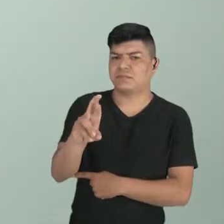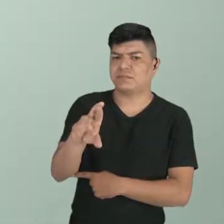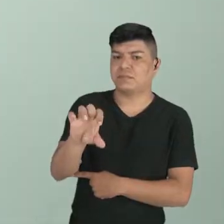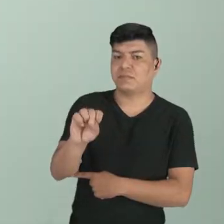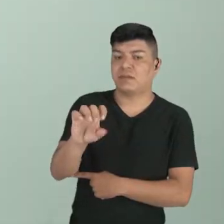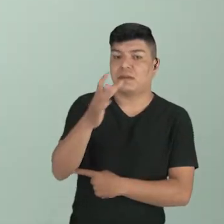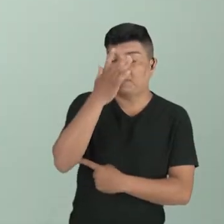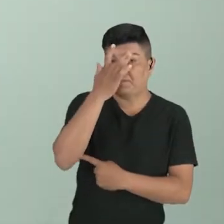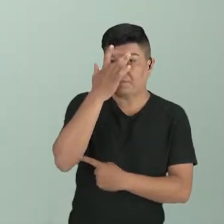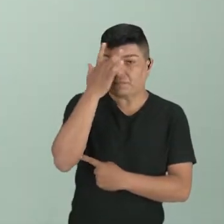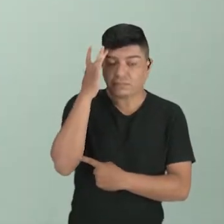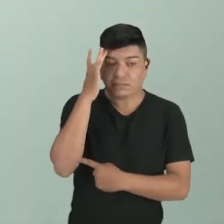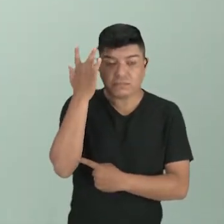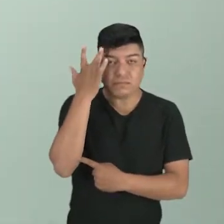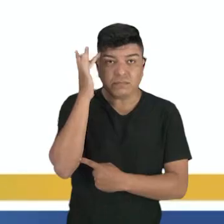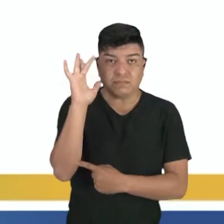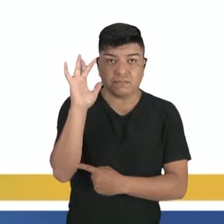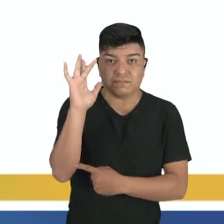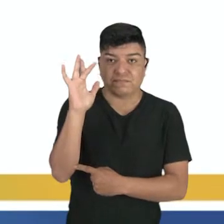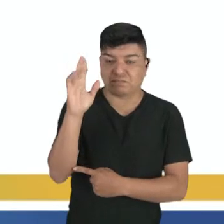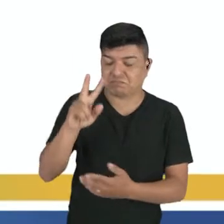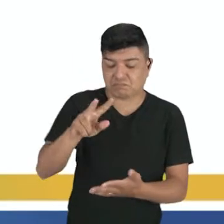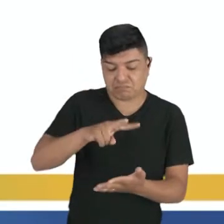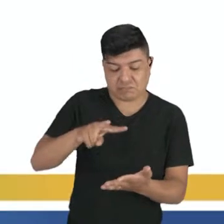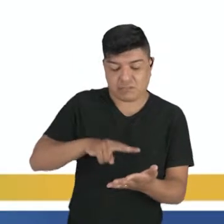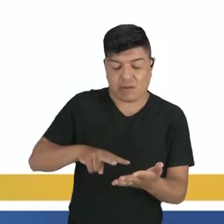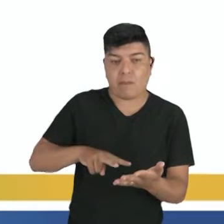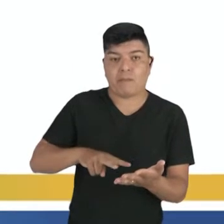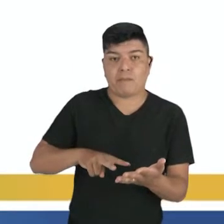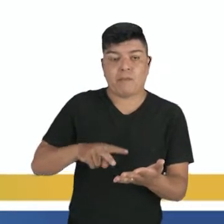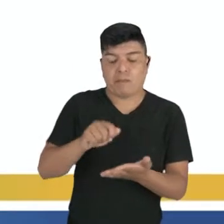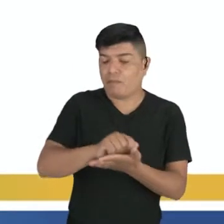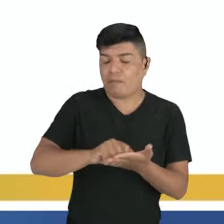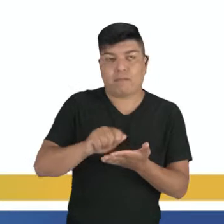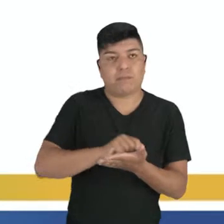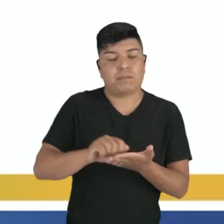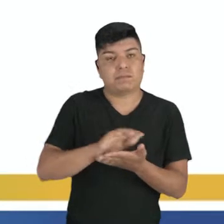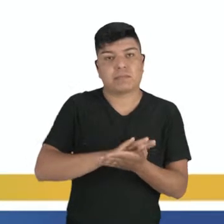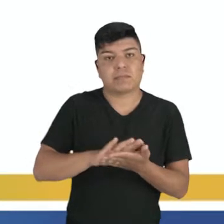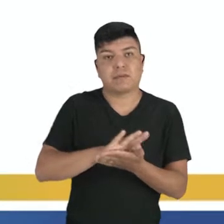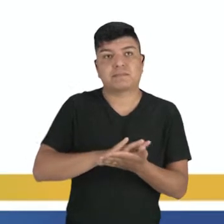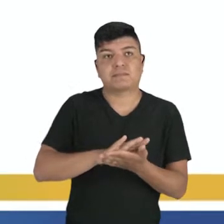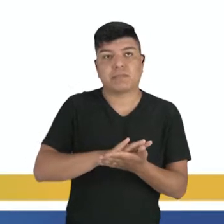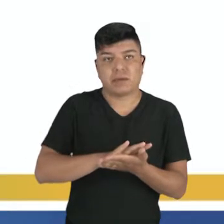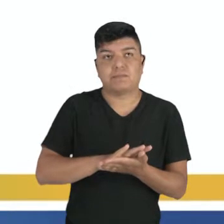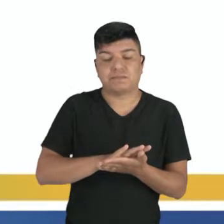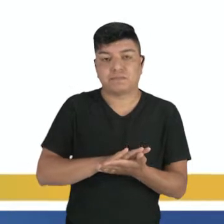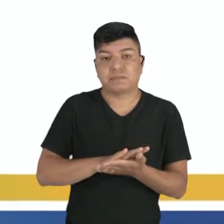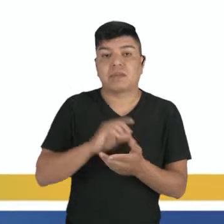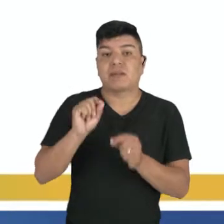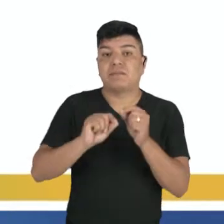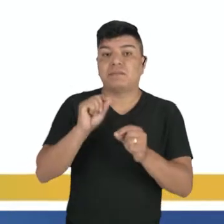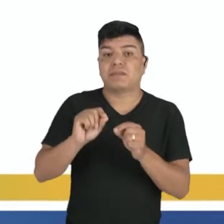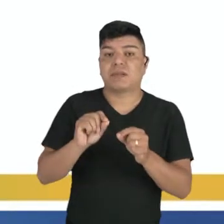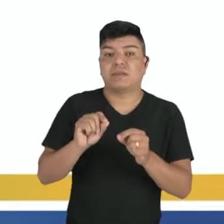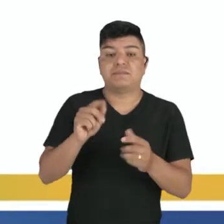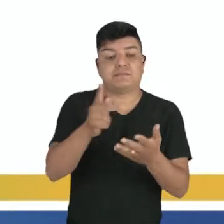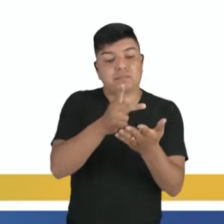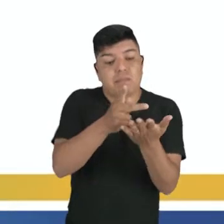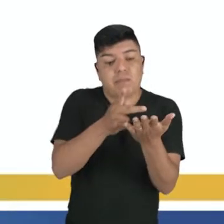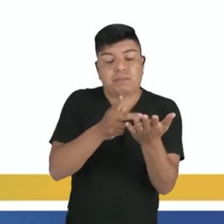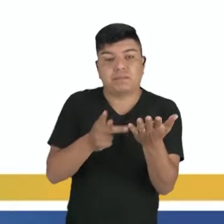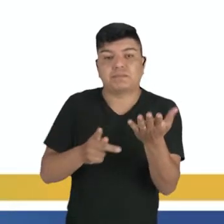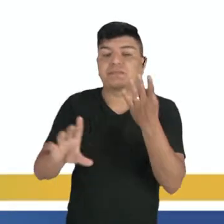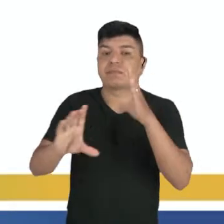povo não sabia ler nem escrever, o gênero que mais se destacou no período do trovadorismo foi a poesia, que